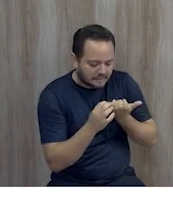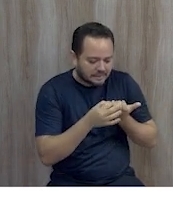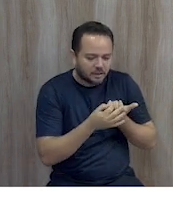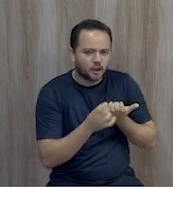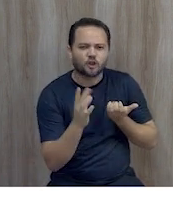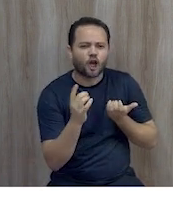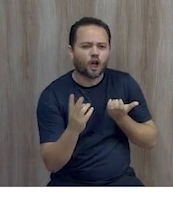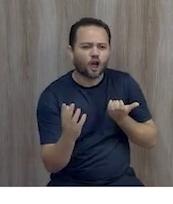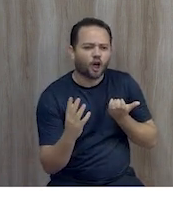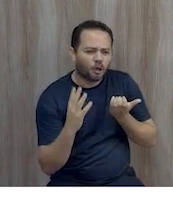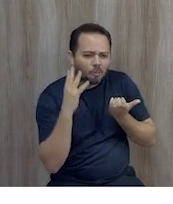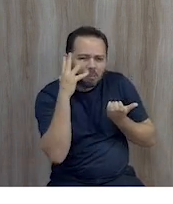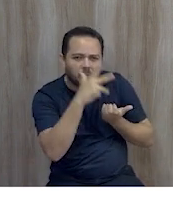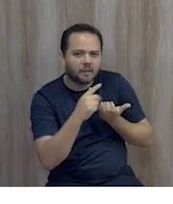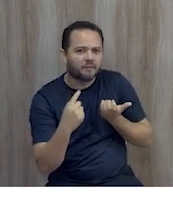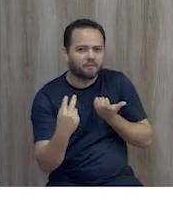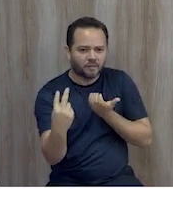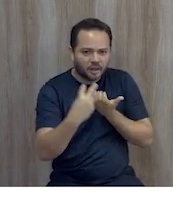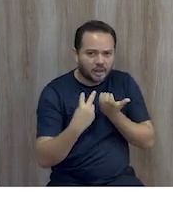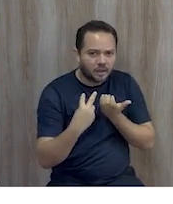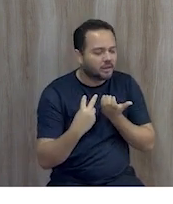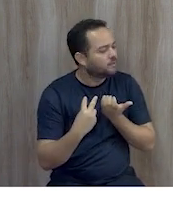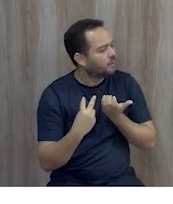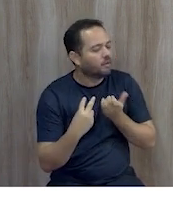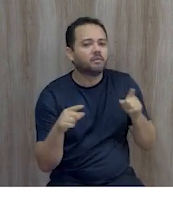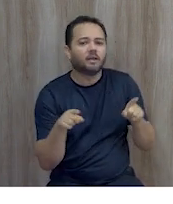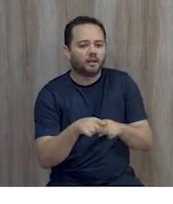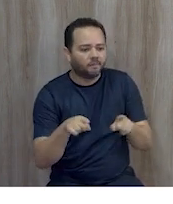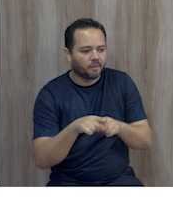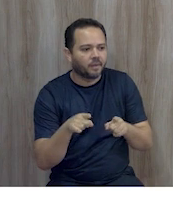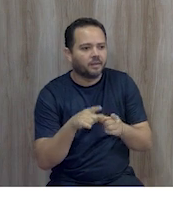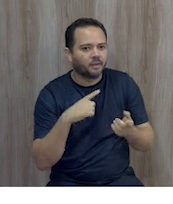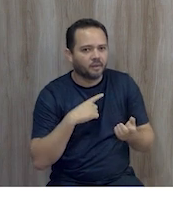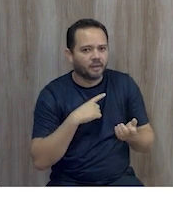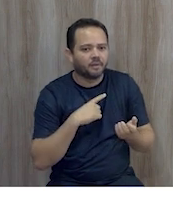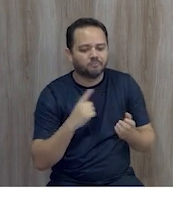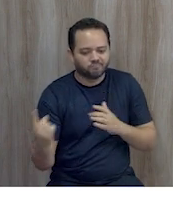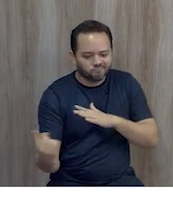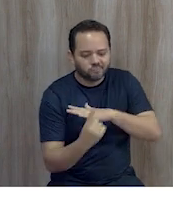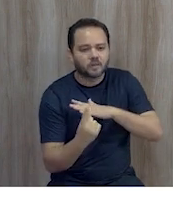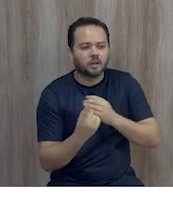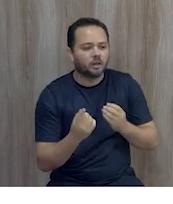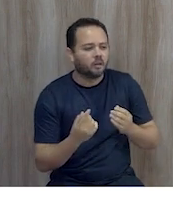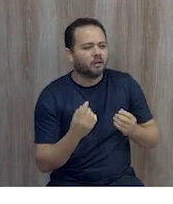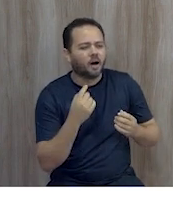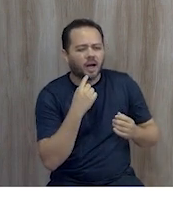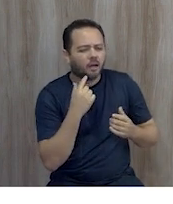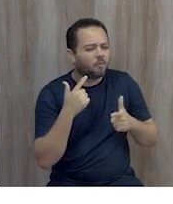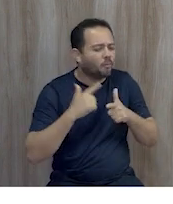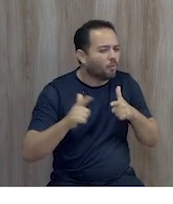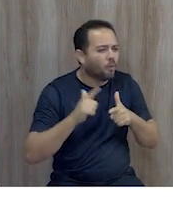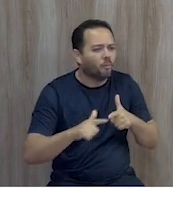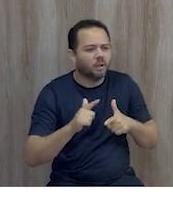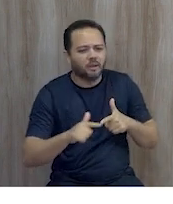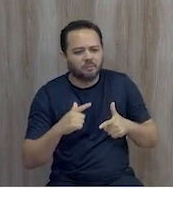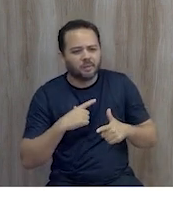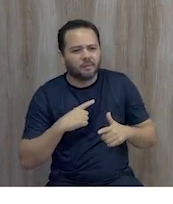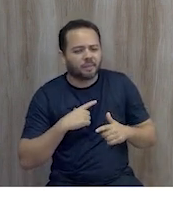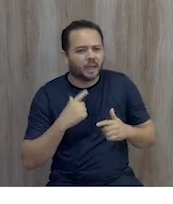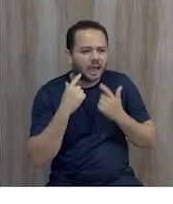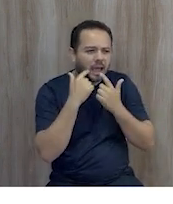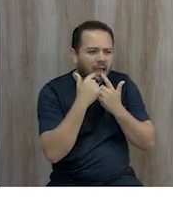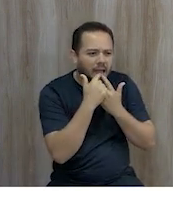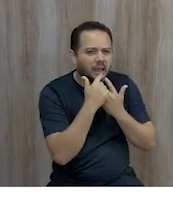estética. Chega paciente, existe muita demanda de paciente para a gente corrigir problemas